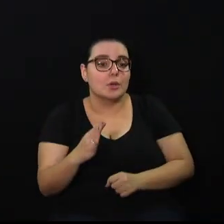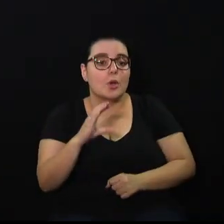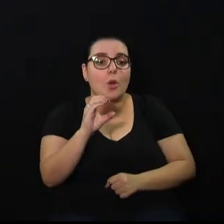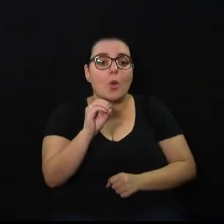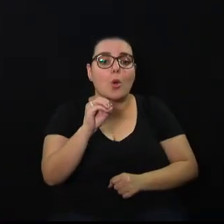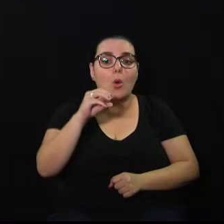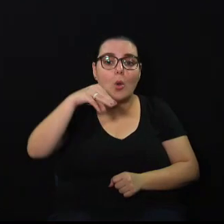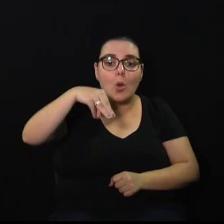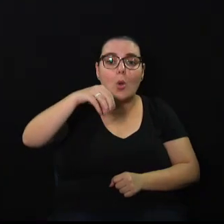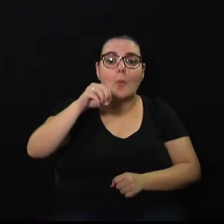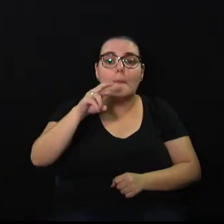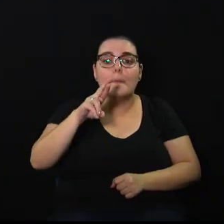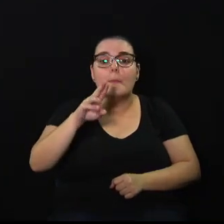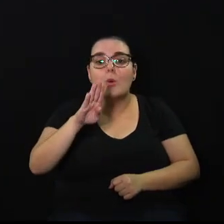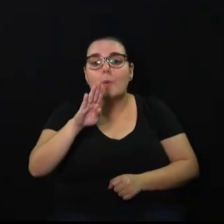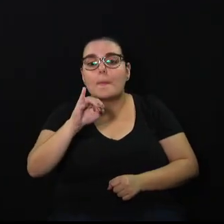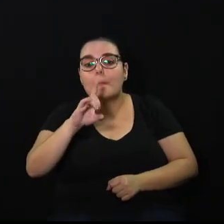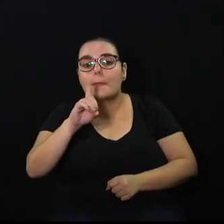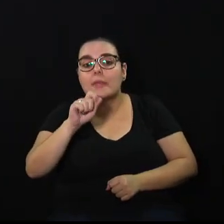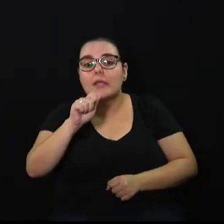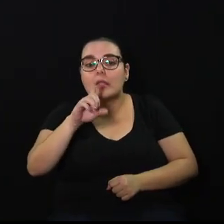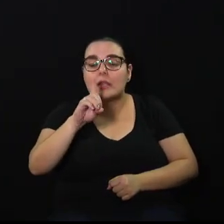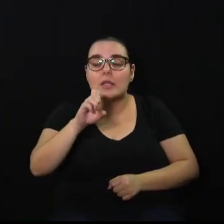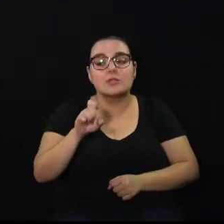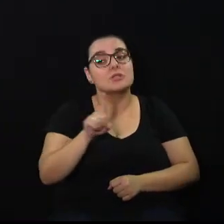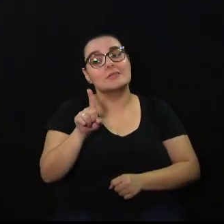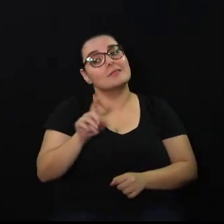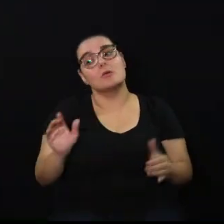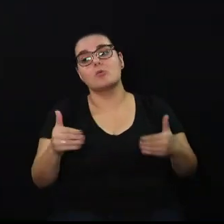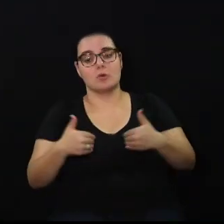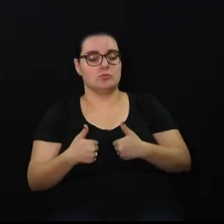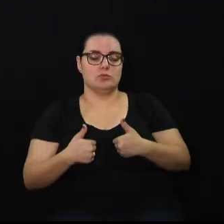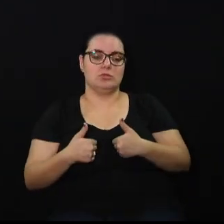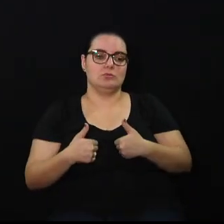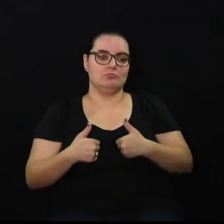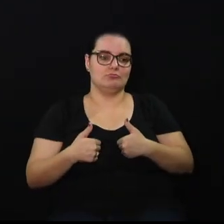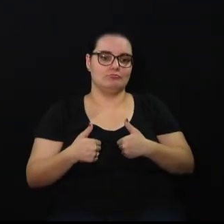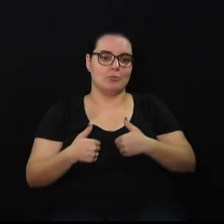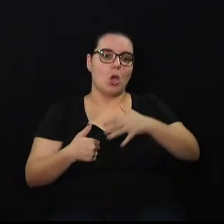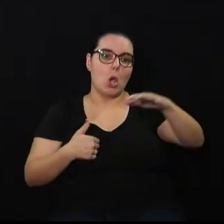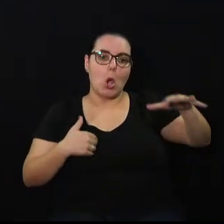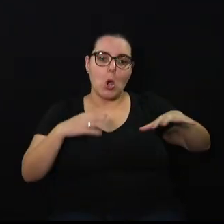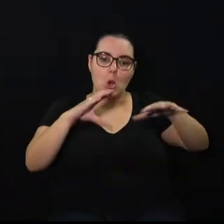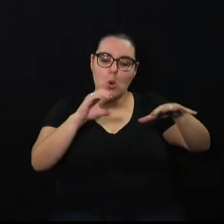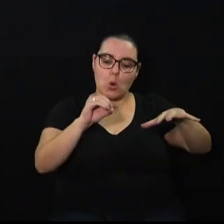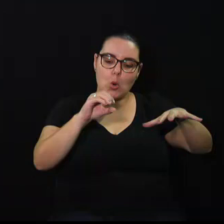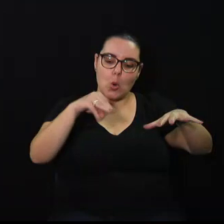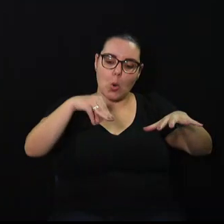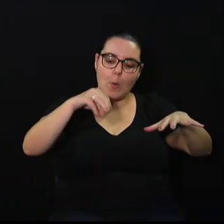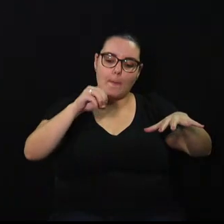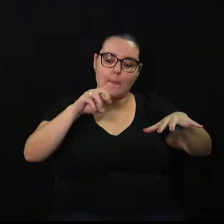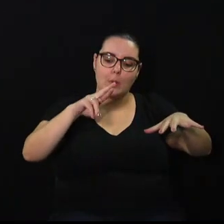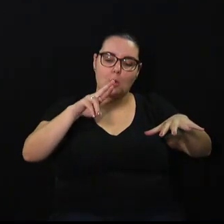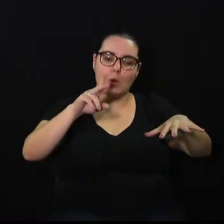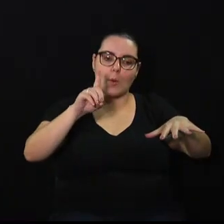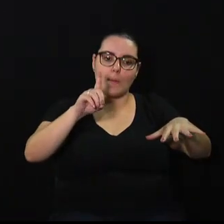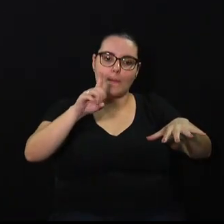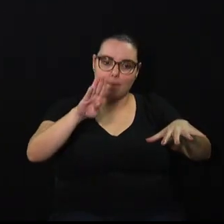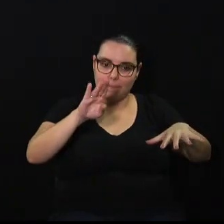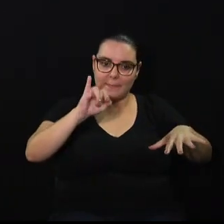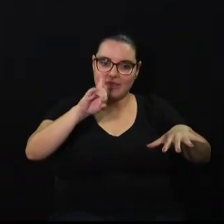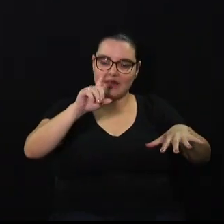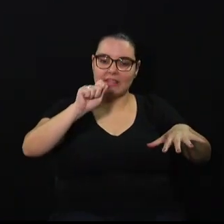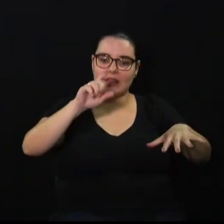si está uma coisa pode piorar outra e vice versa então isso é o importante é a gente levar em consideração é